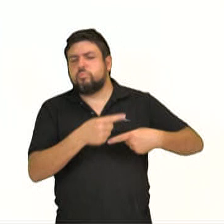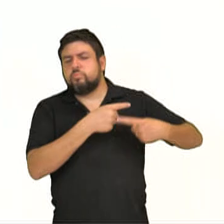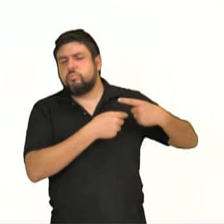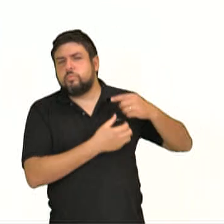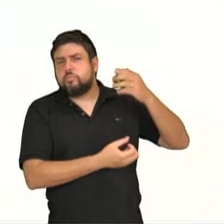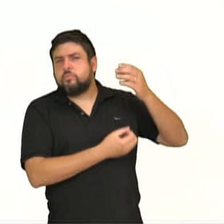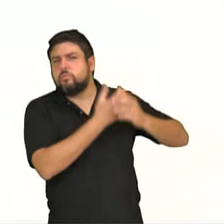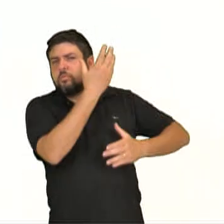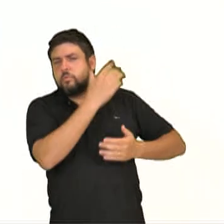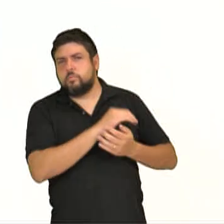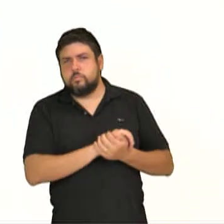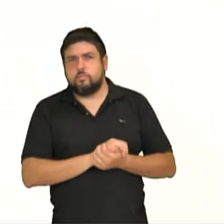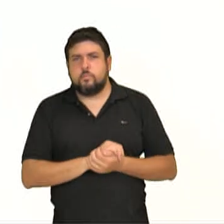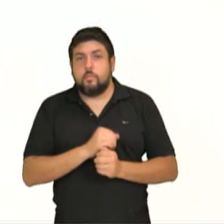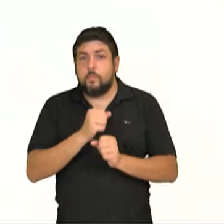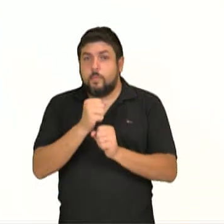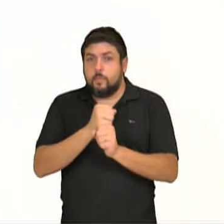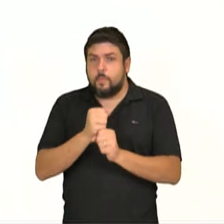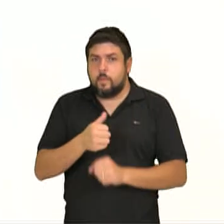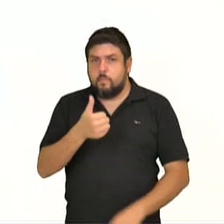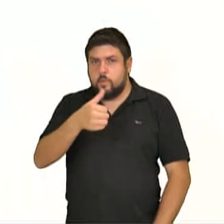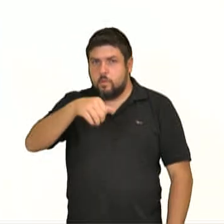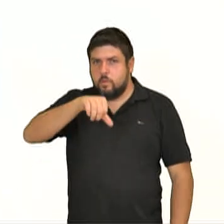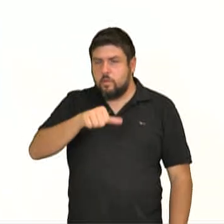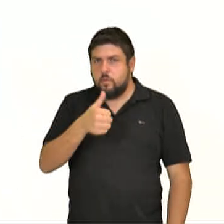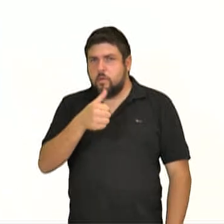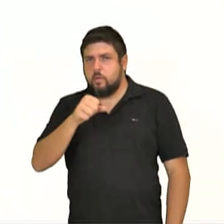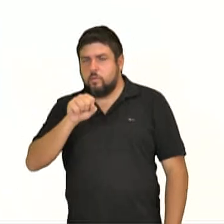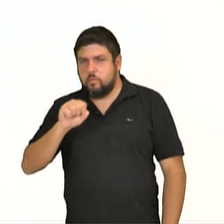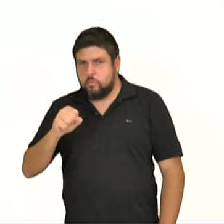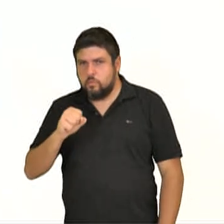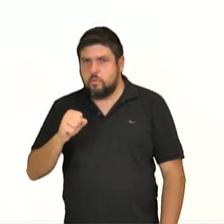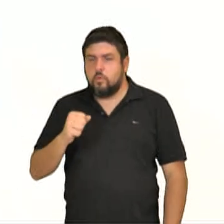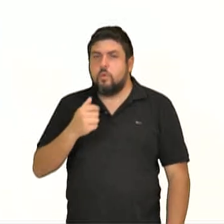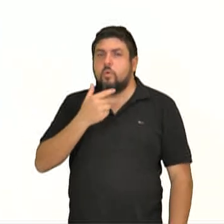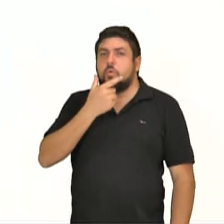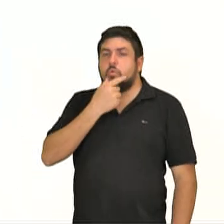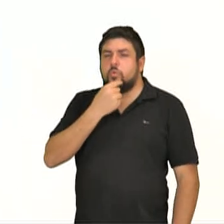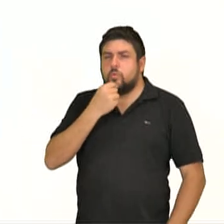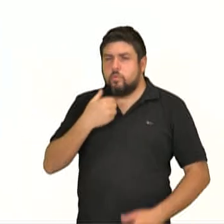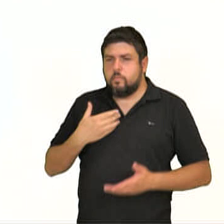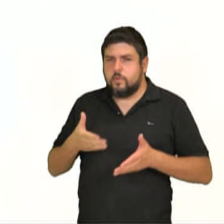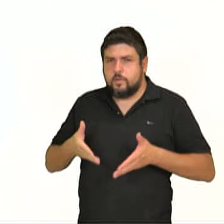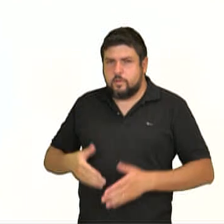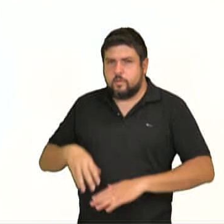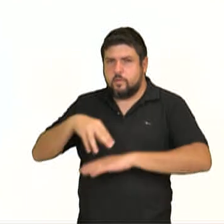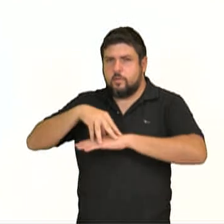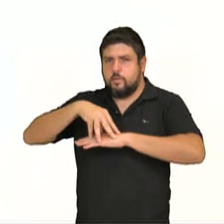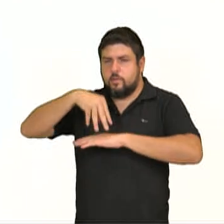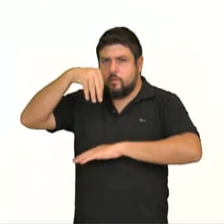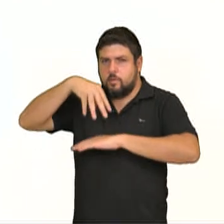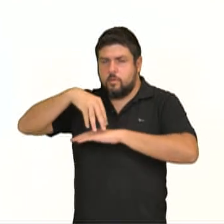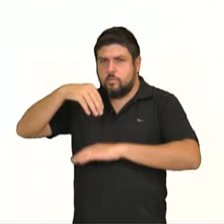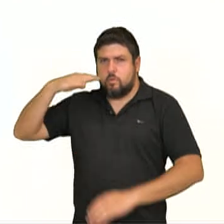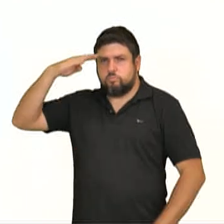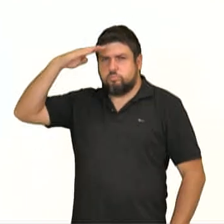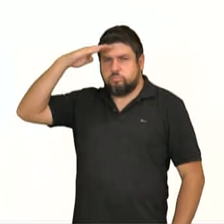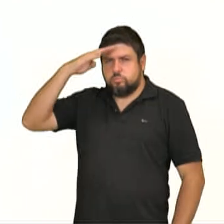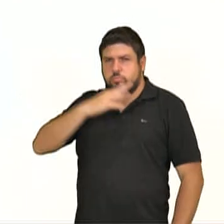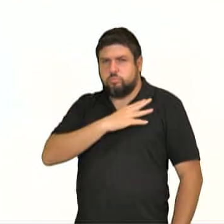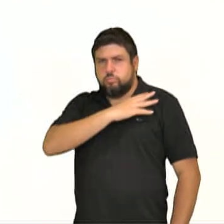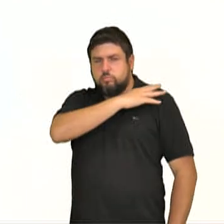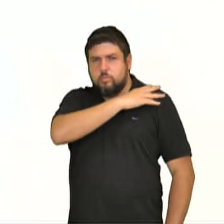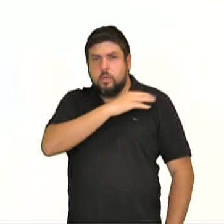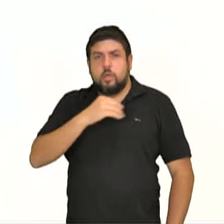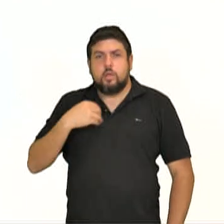Em 1918, esse major, o Ernst Kilander, é um sueco, ele decidiu usar a natureza para motivar